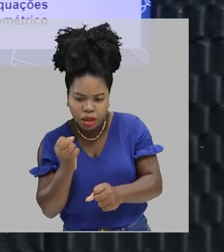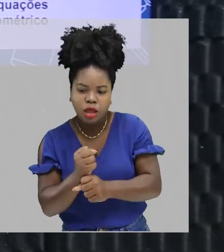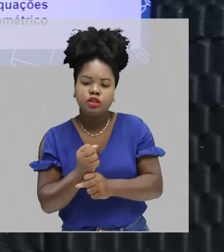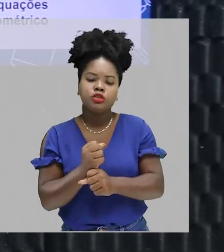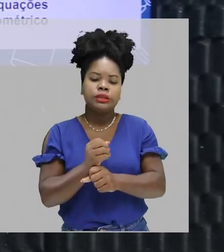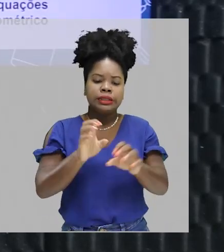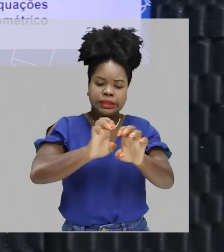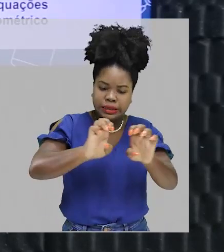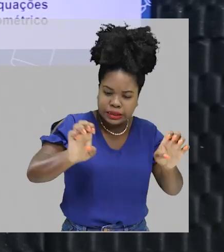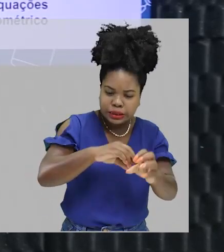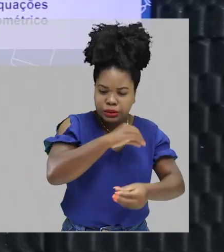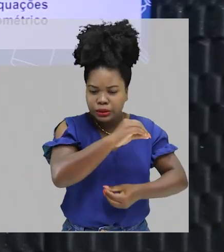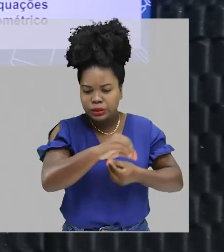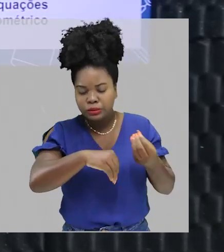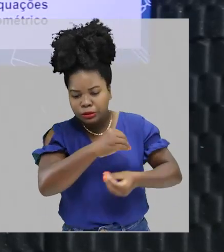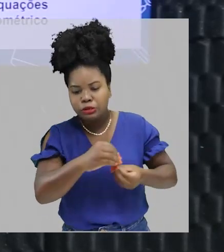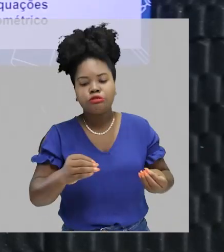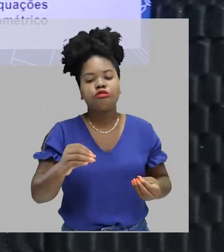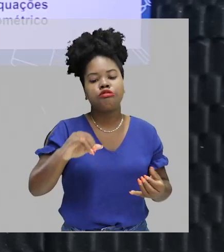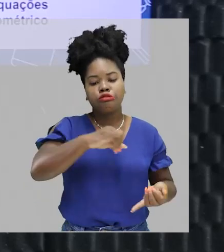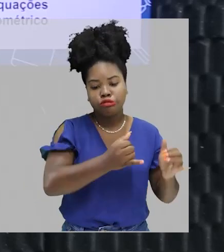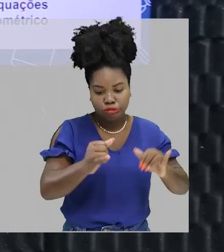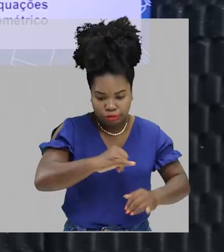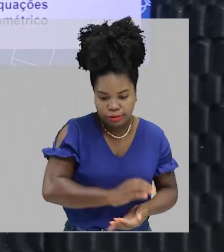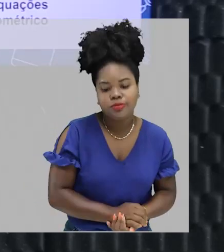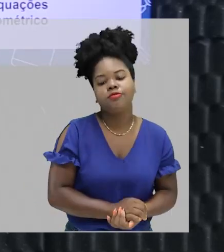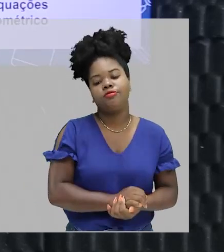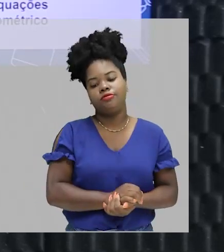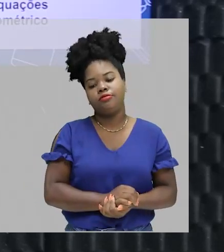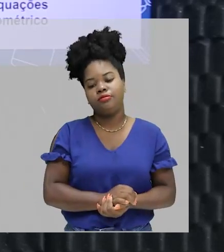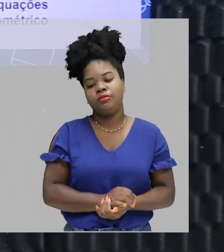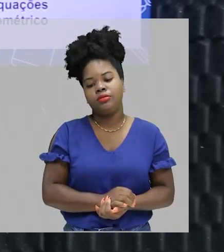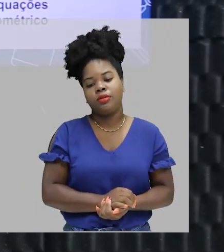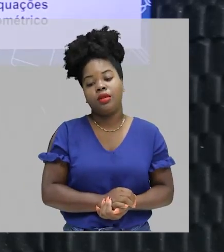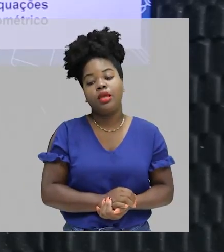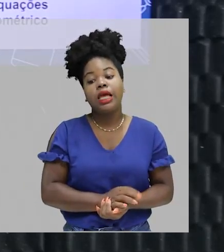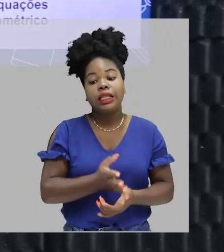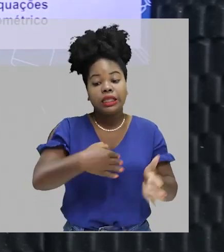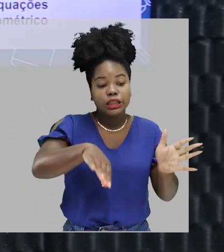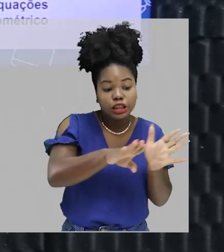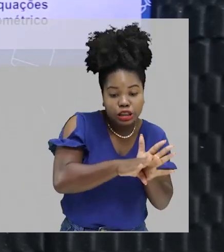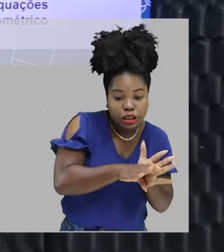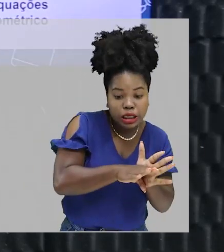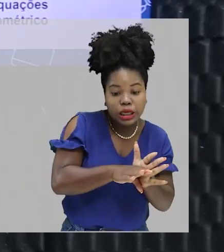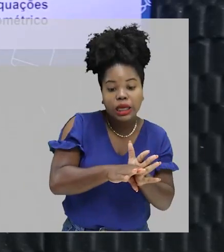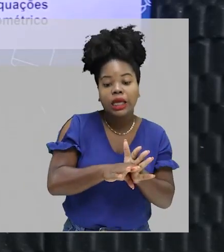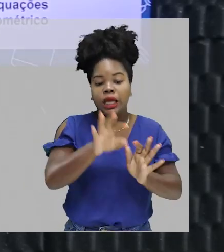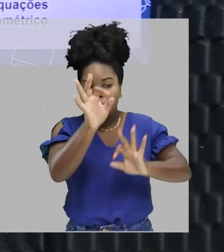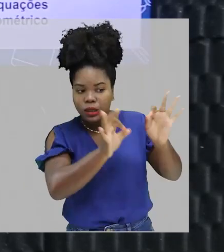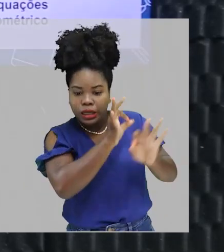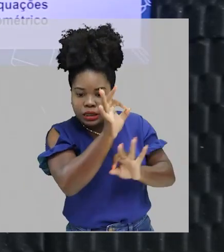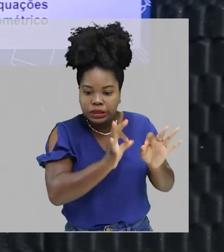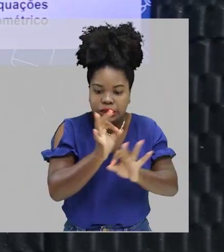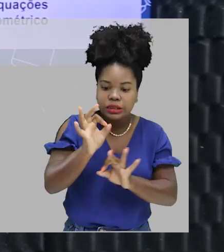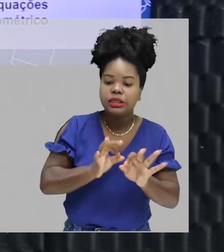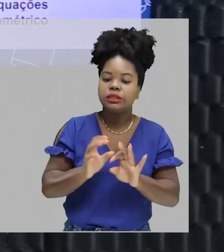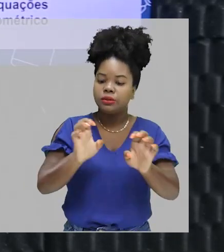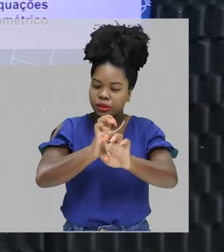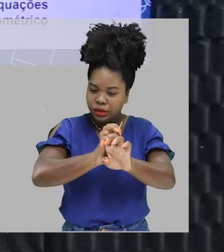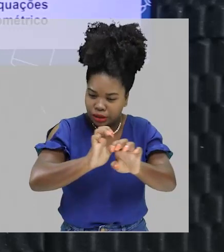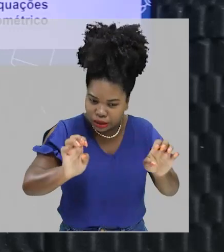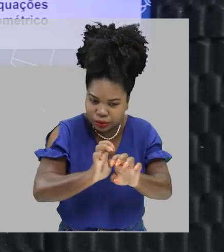algebricamente, certo, as equações químicas e efetuar o cálculo estequiométrico diretamente na